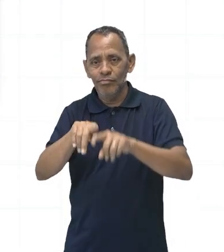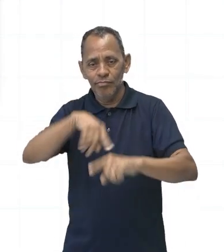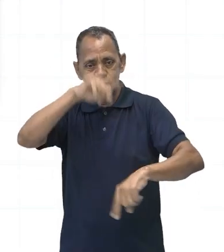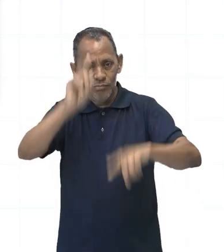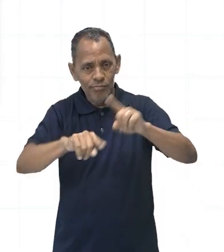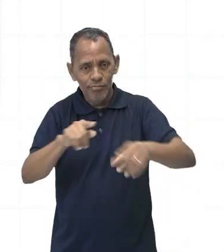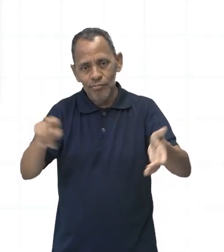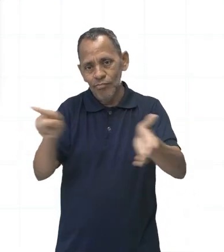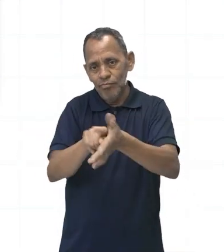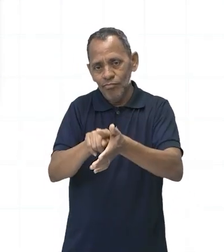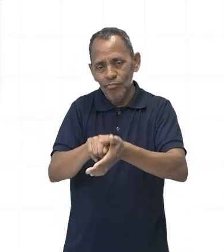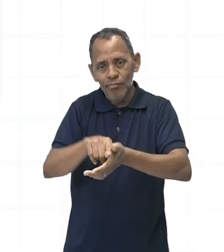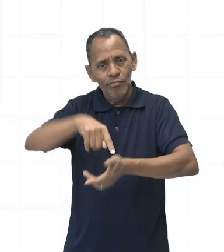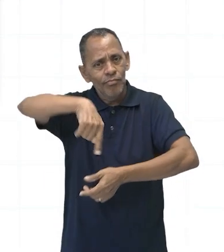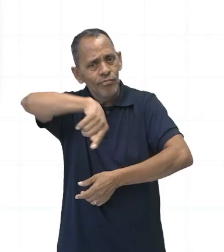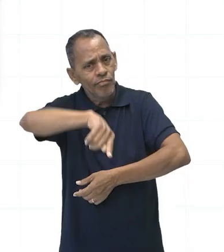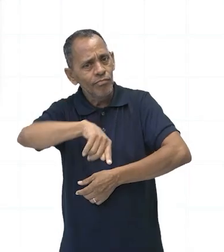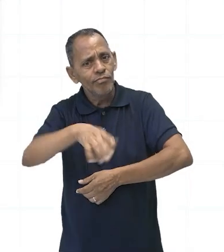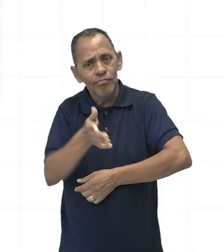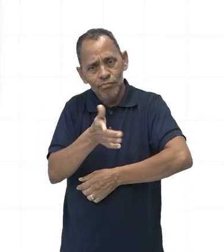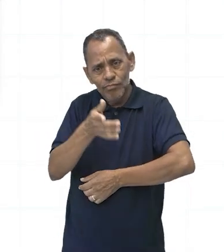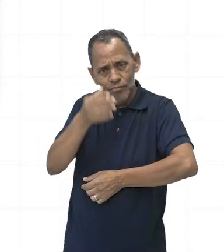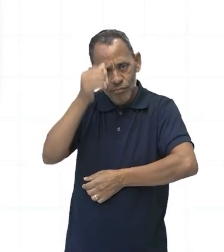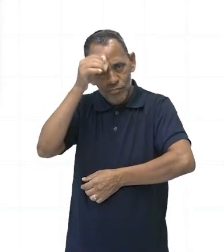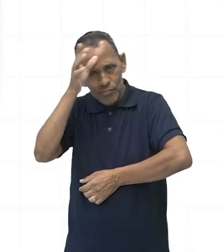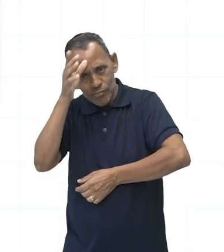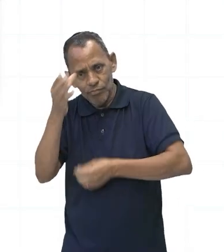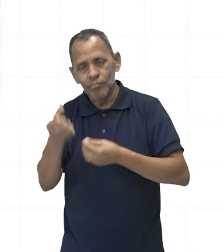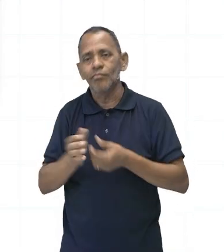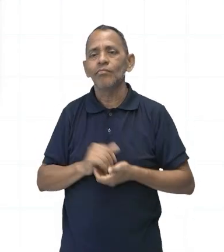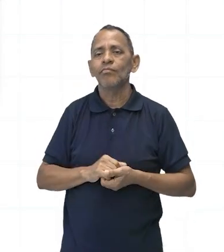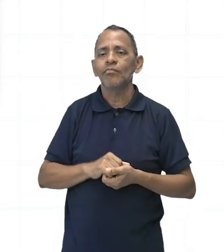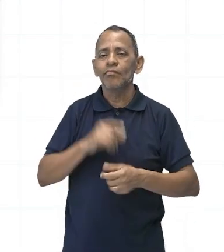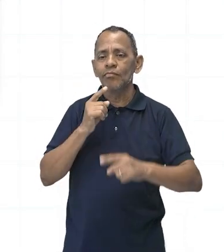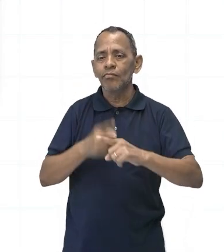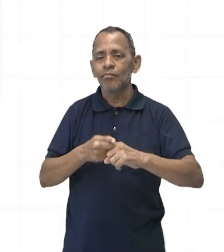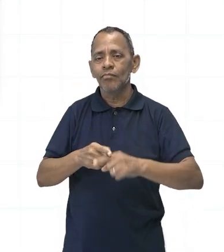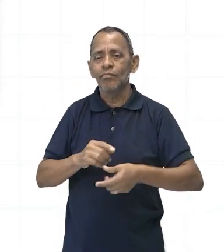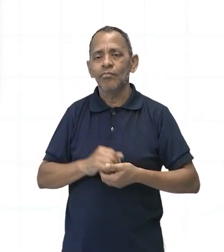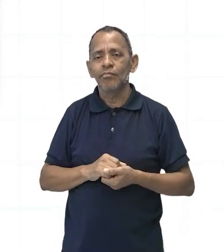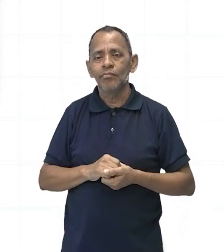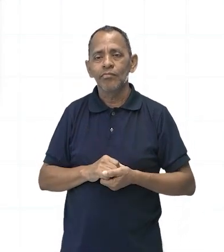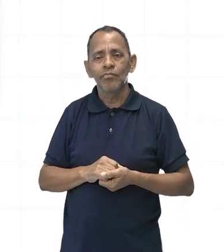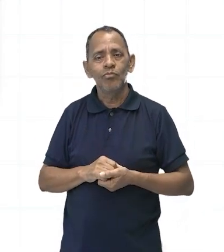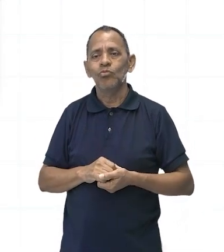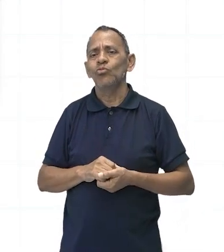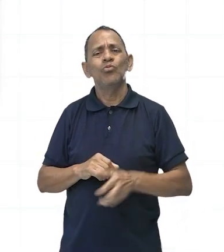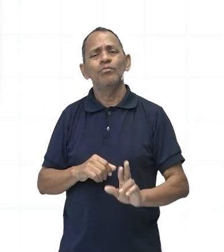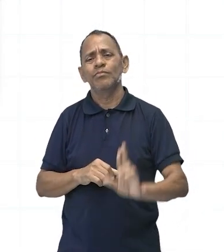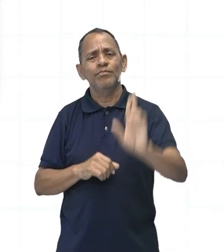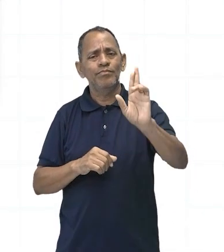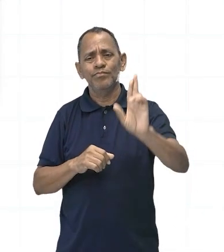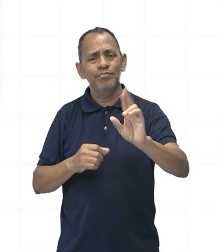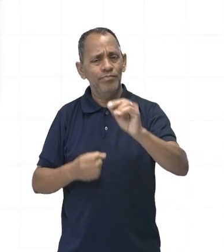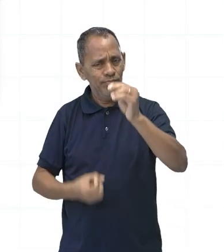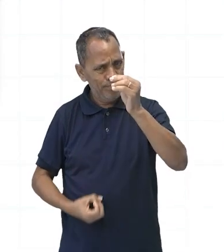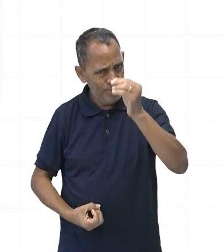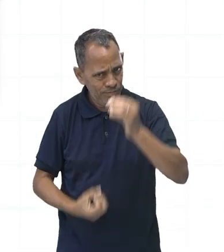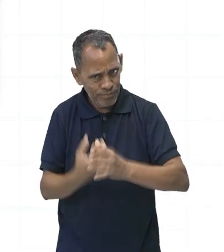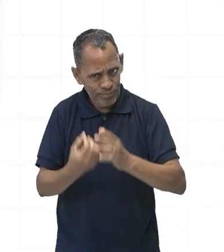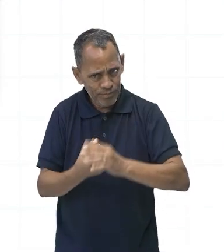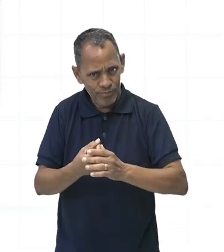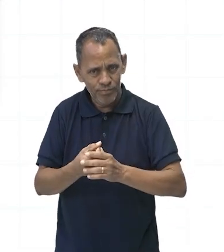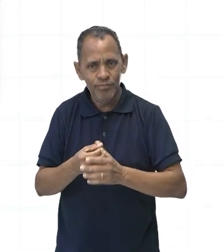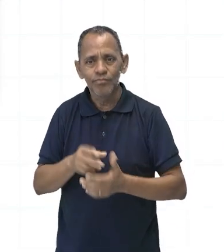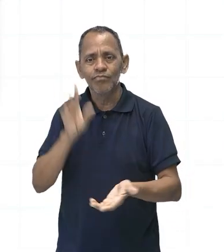objeto, porque ele vai ser o quê? Ele não vai representar, né, a reprodução literal do